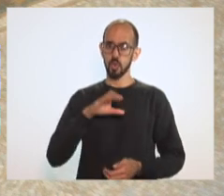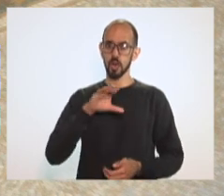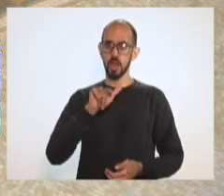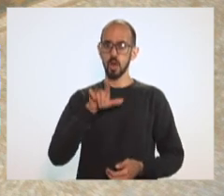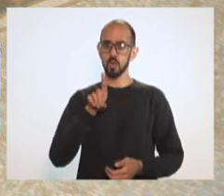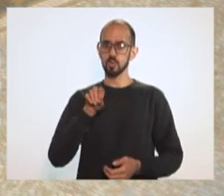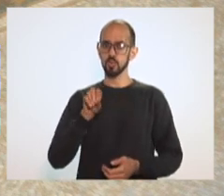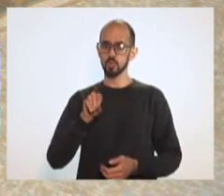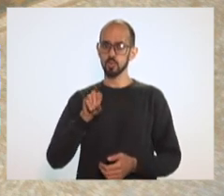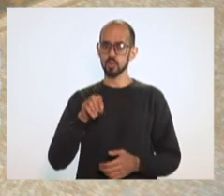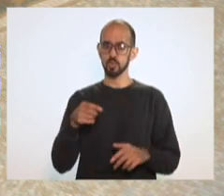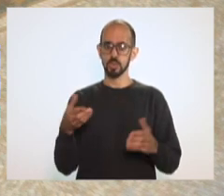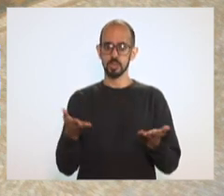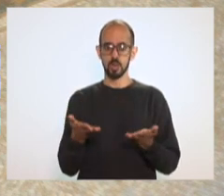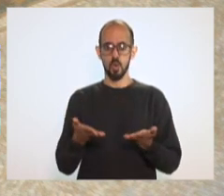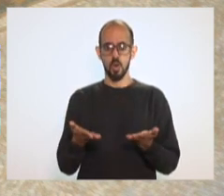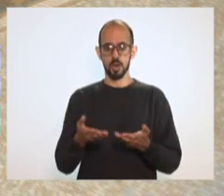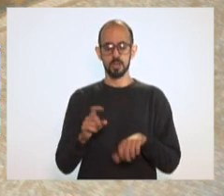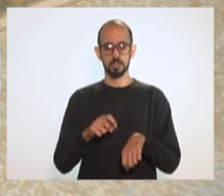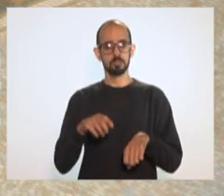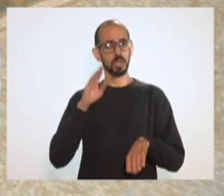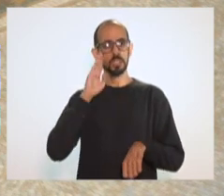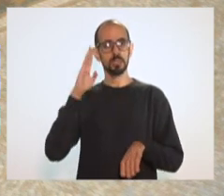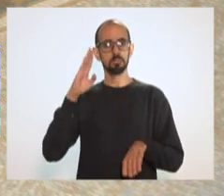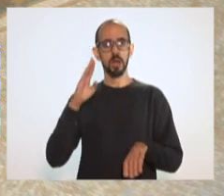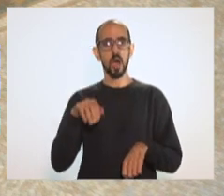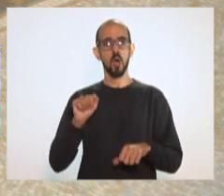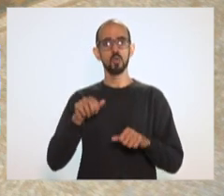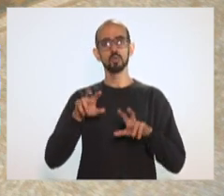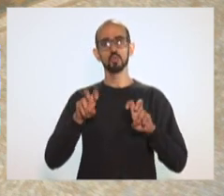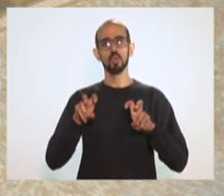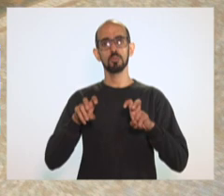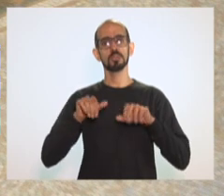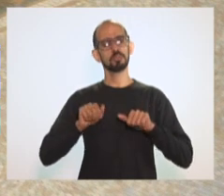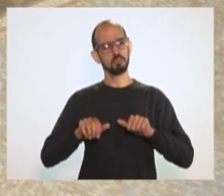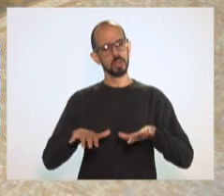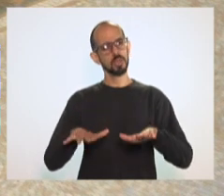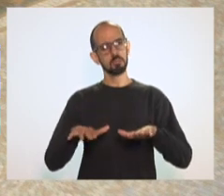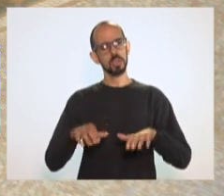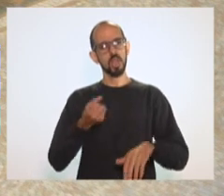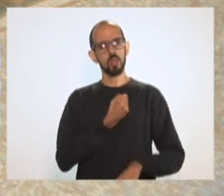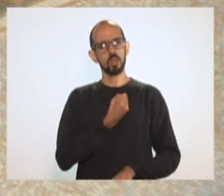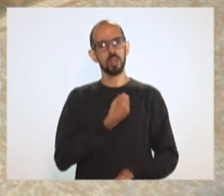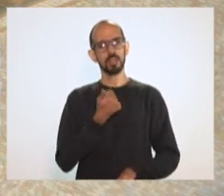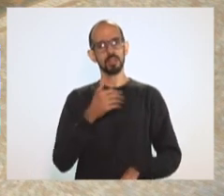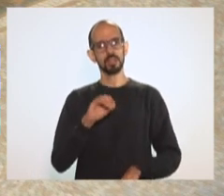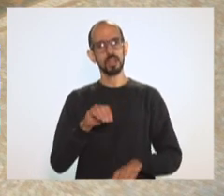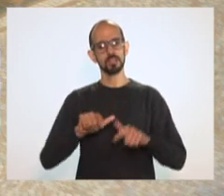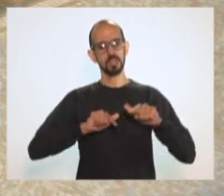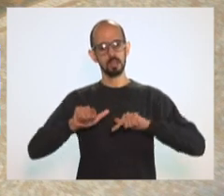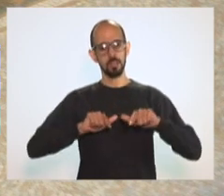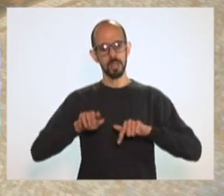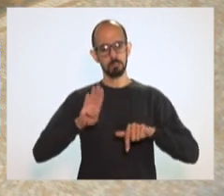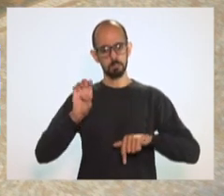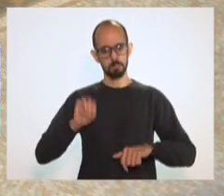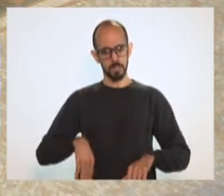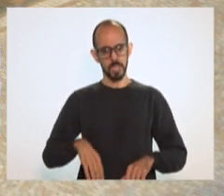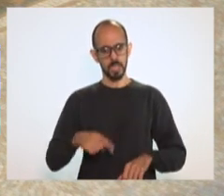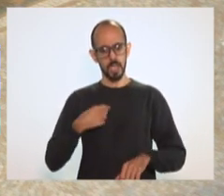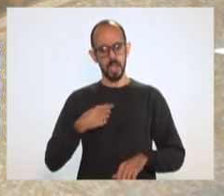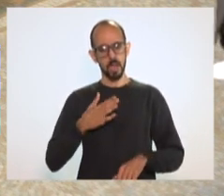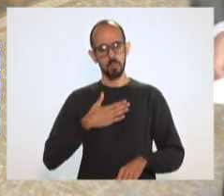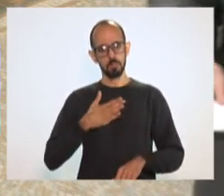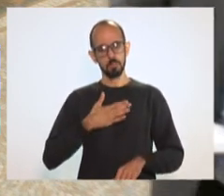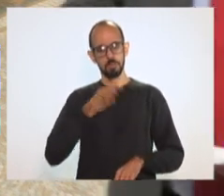relação aos fatos, principalmente, no que concerne à pandemia, nota 10, está trabalhando muito bem. Isso é o meu testemunho em relação a isso,